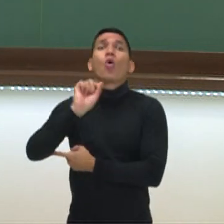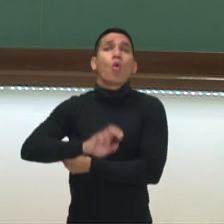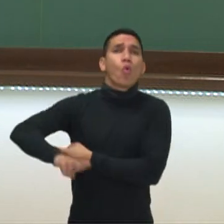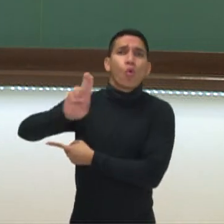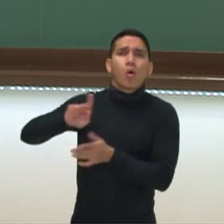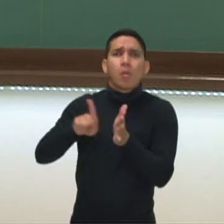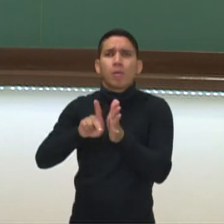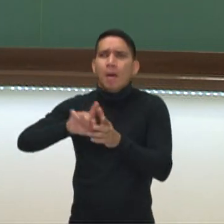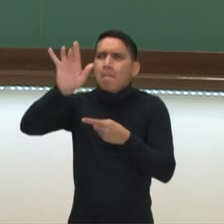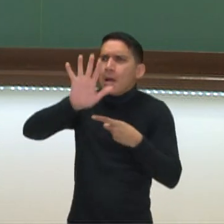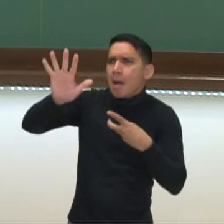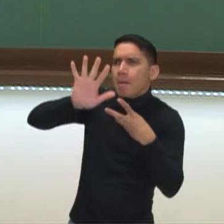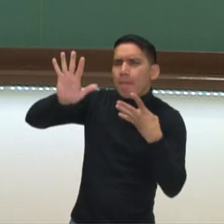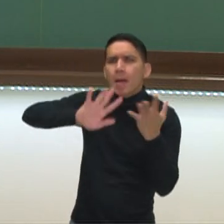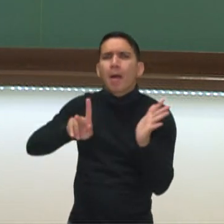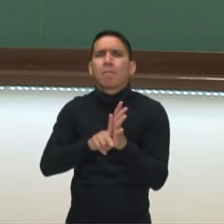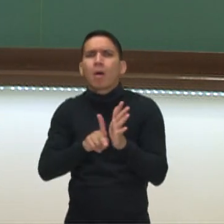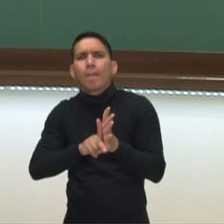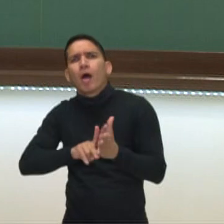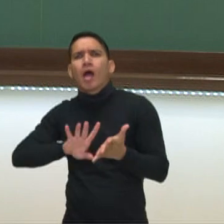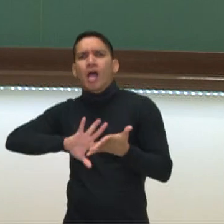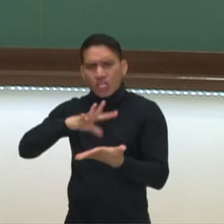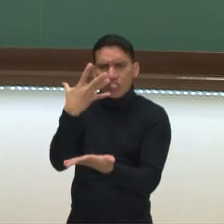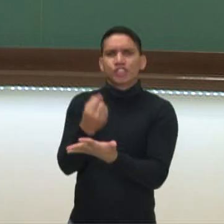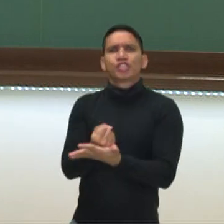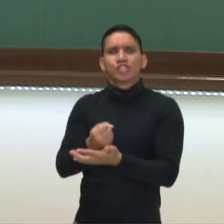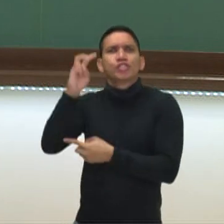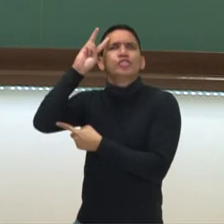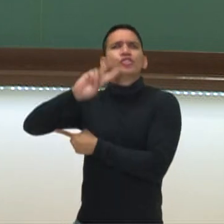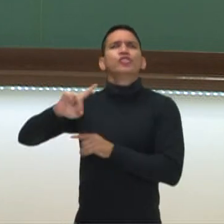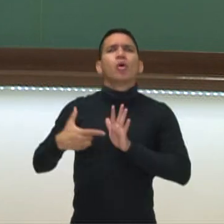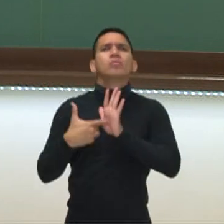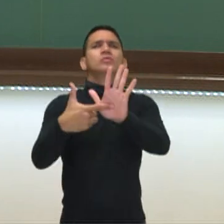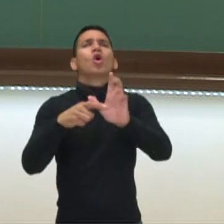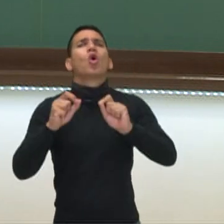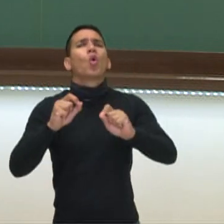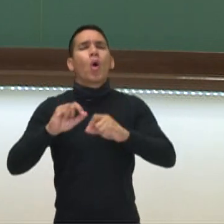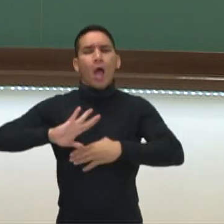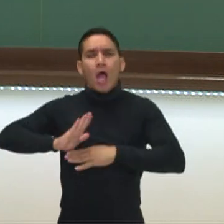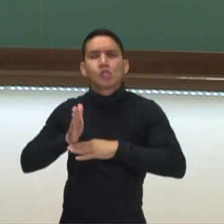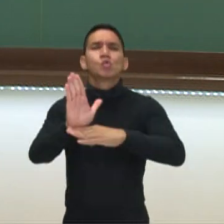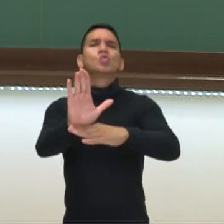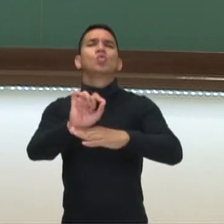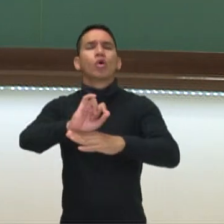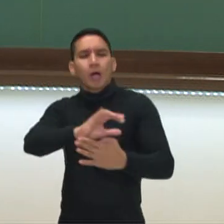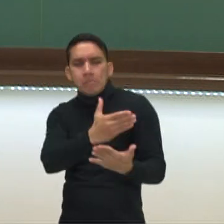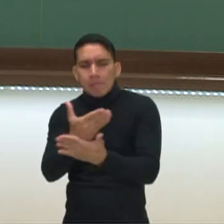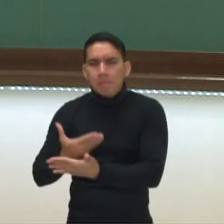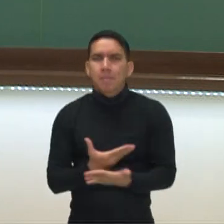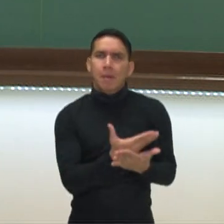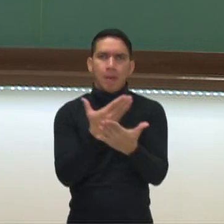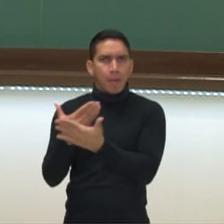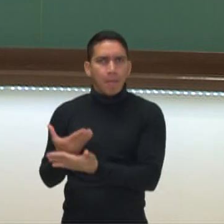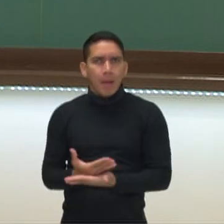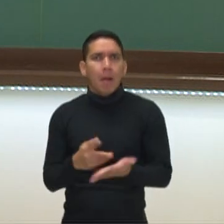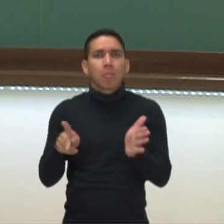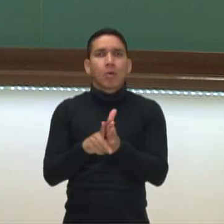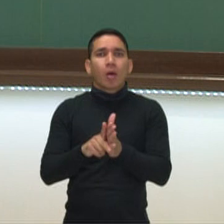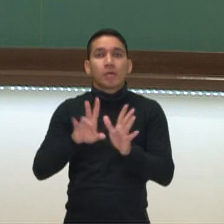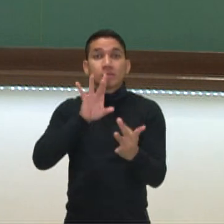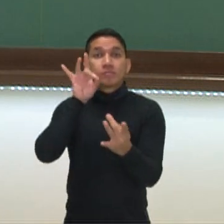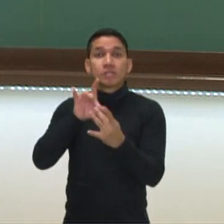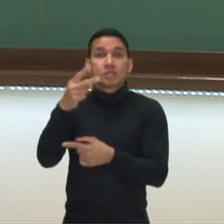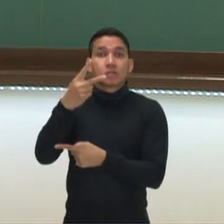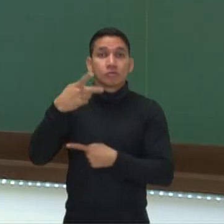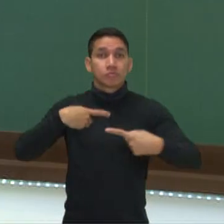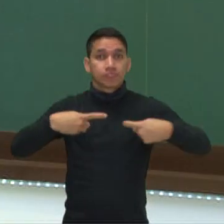de imagens de fontes históricas para auxiliar no estudo da Segunda Guerra